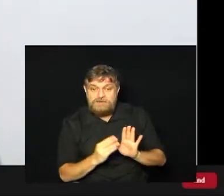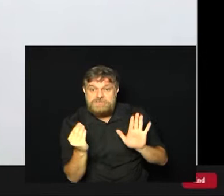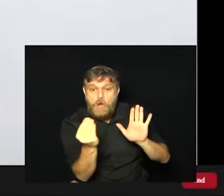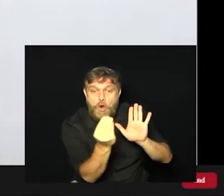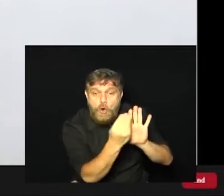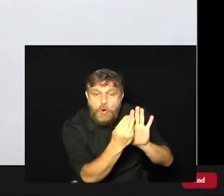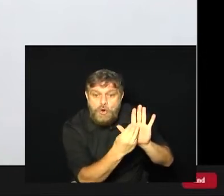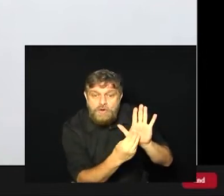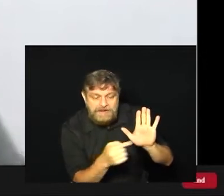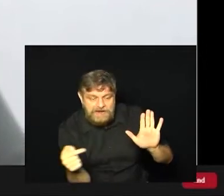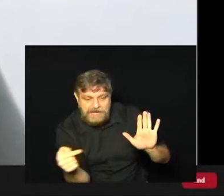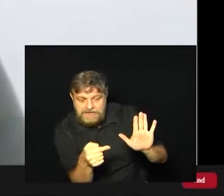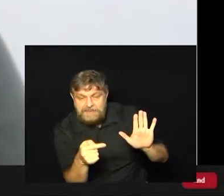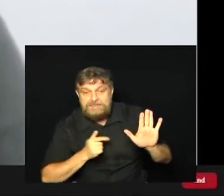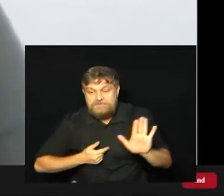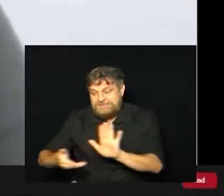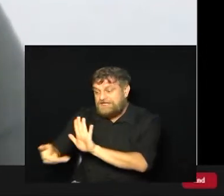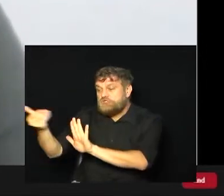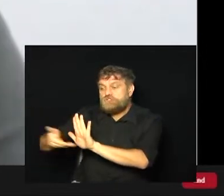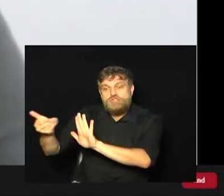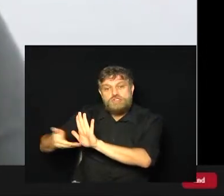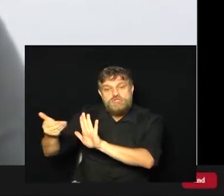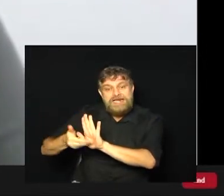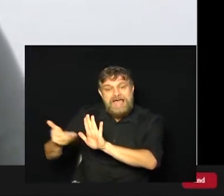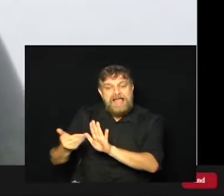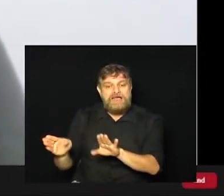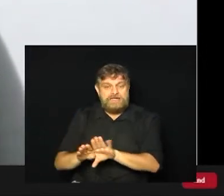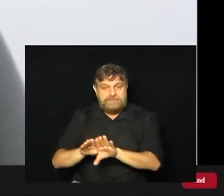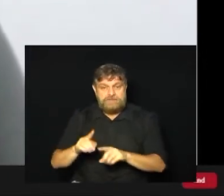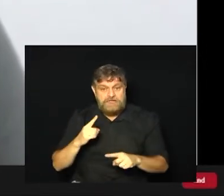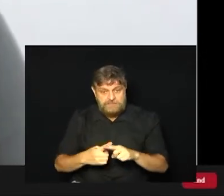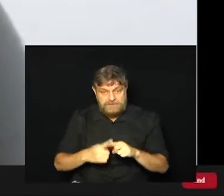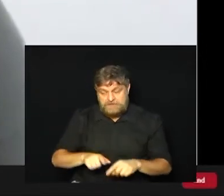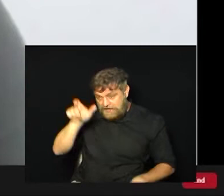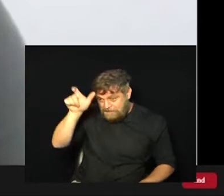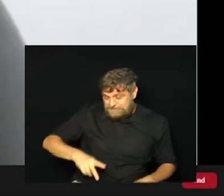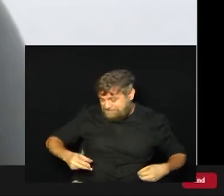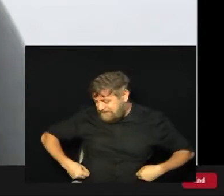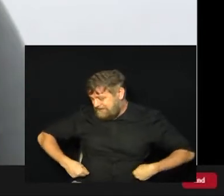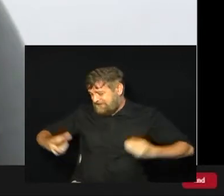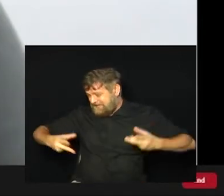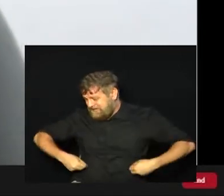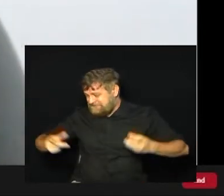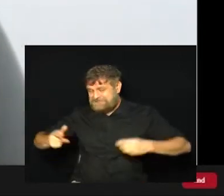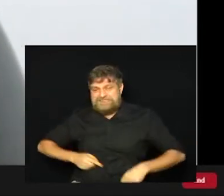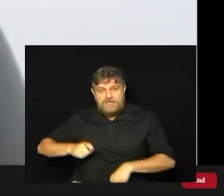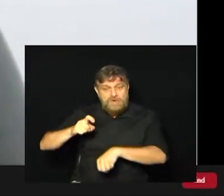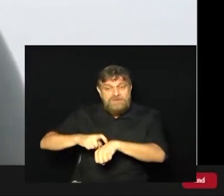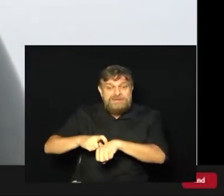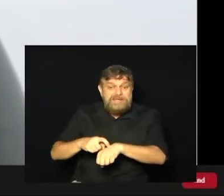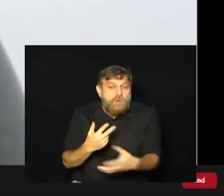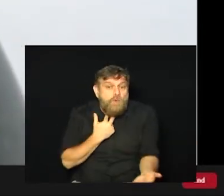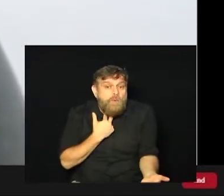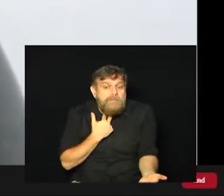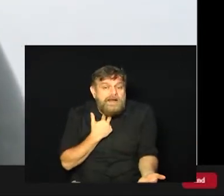no planner, tirar coisas do planner também, porque você estava gastando ou você estava ocupando aquele tempo de alguma forma.